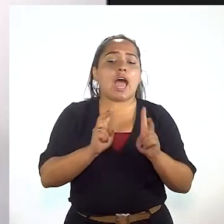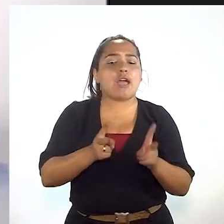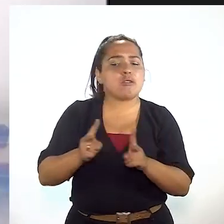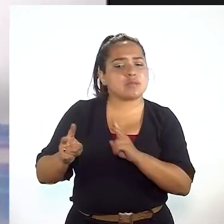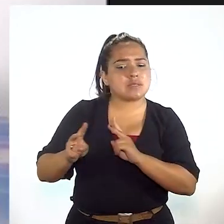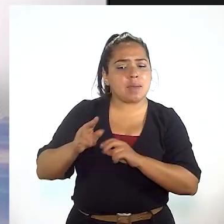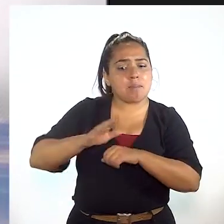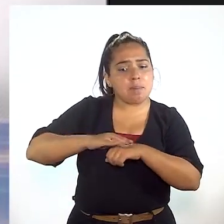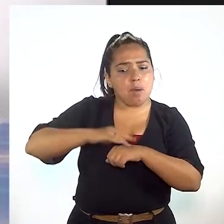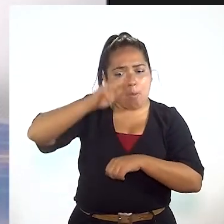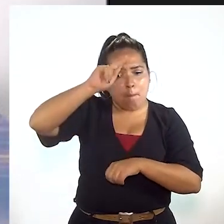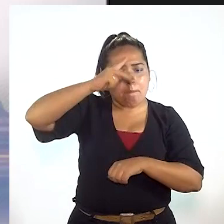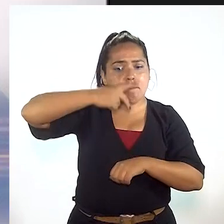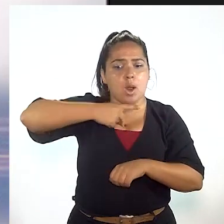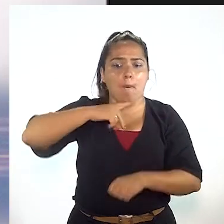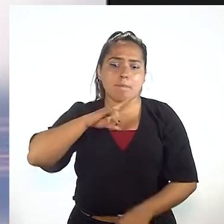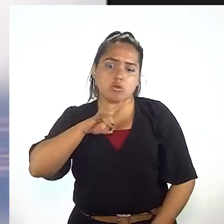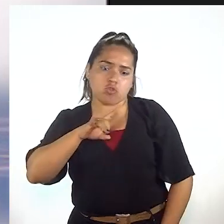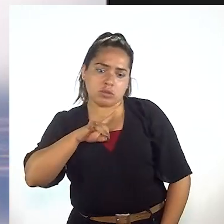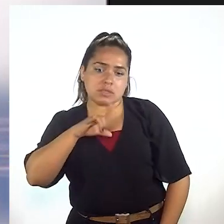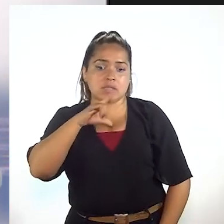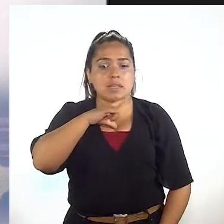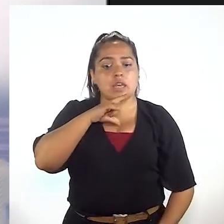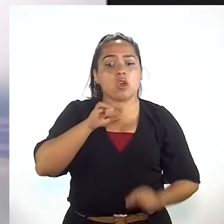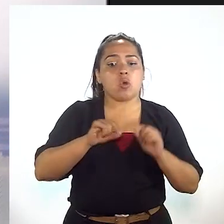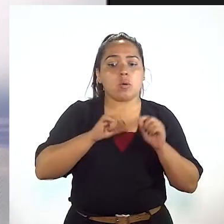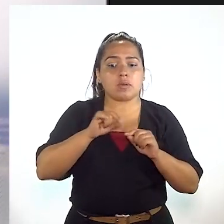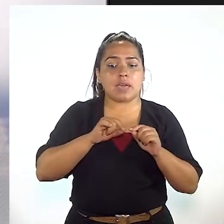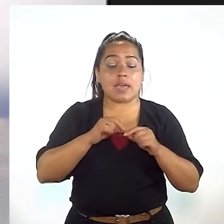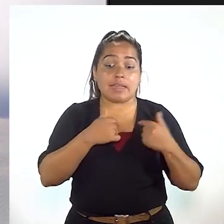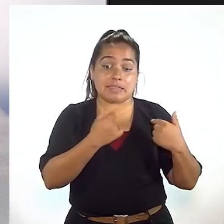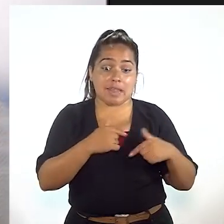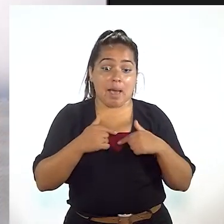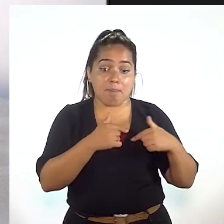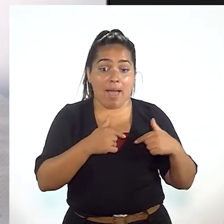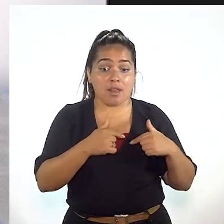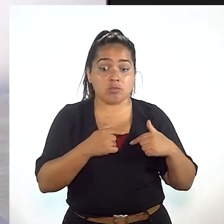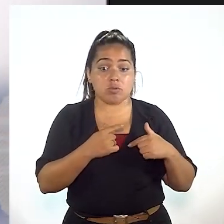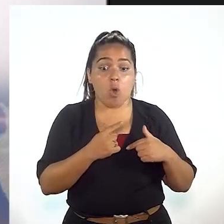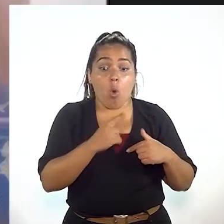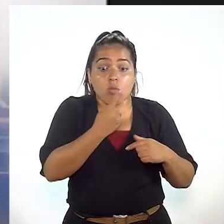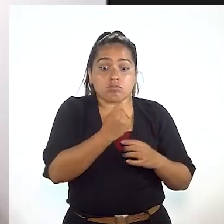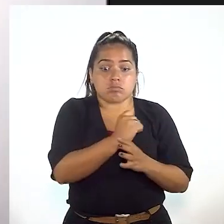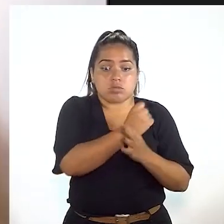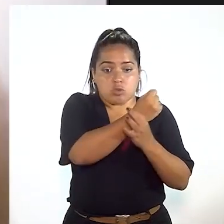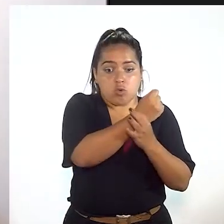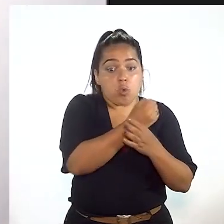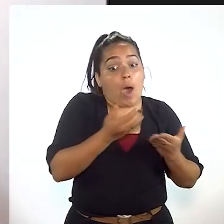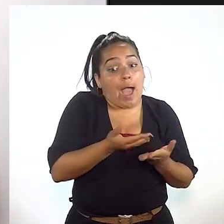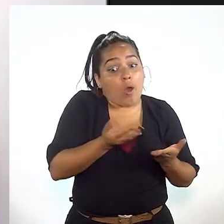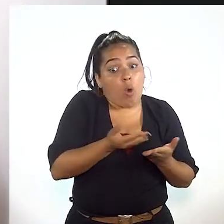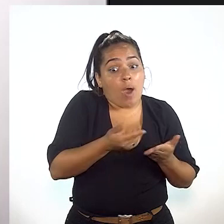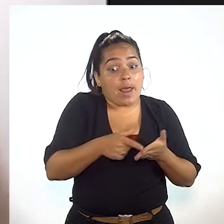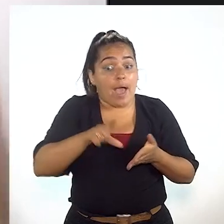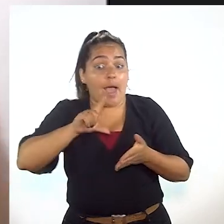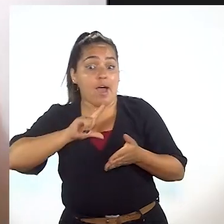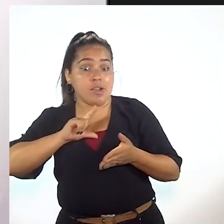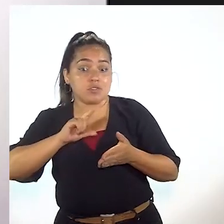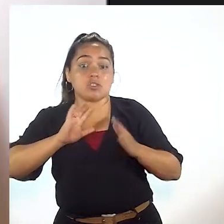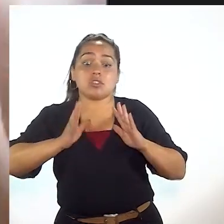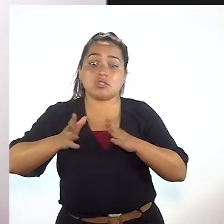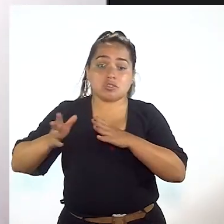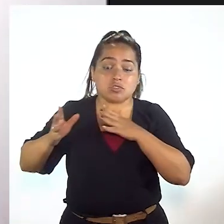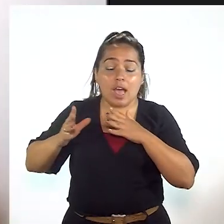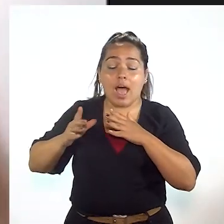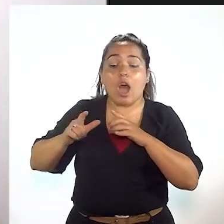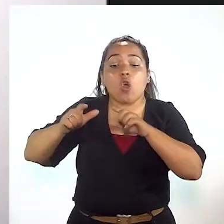né, tudo muda. E é isso, realmente sempre fui autônoma, agora que eu estou num trabalho mais fixo, mas assim, a autonomia para mim sempre foi